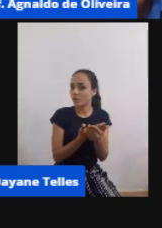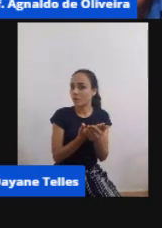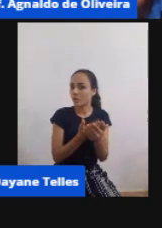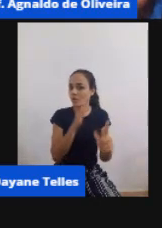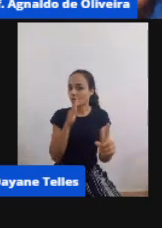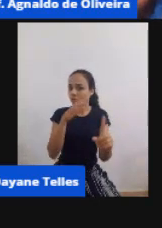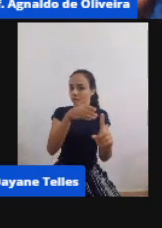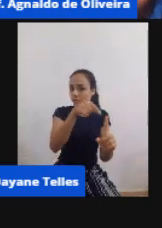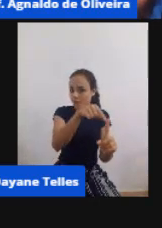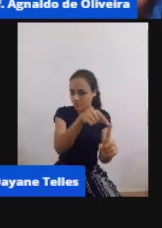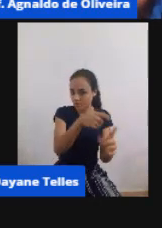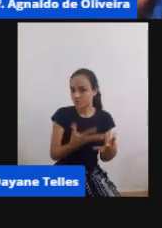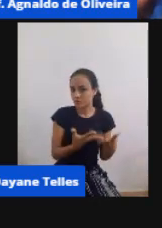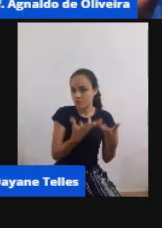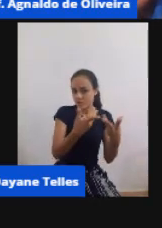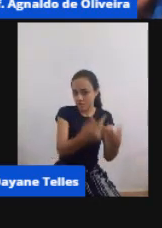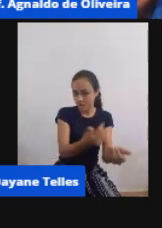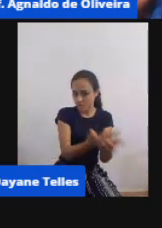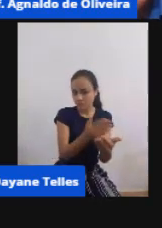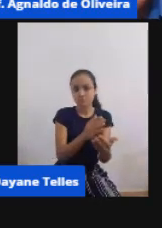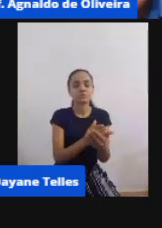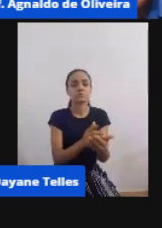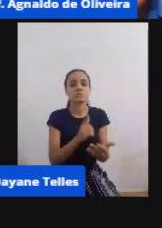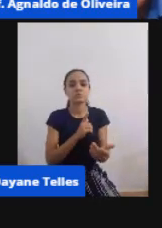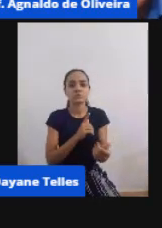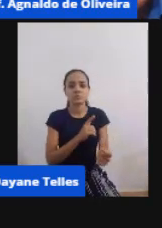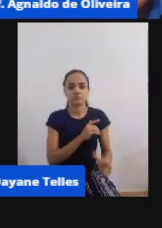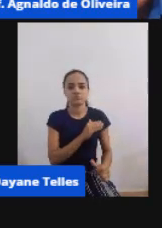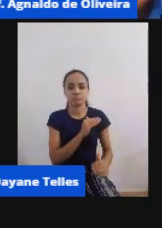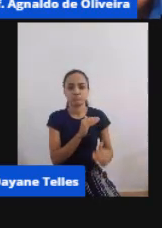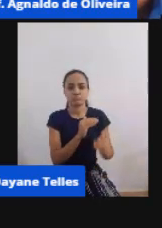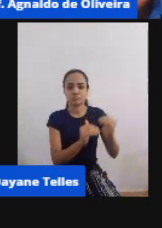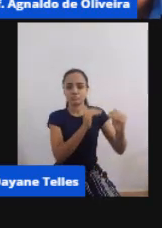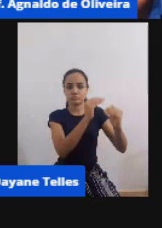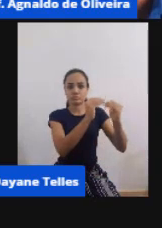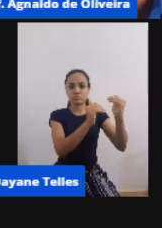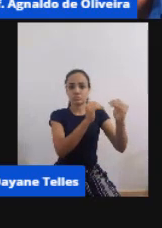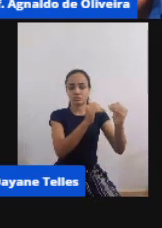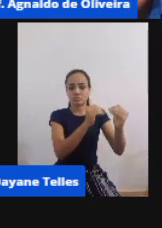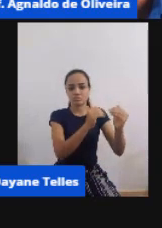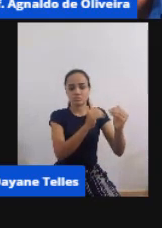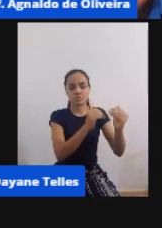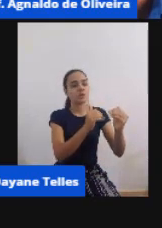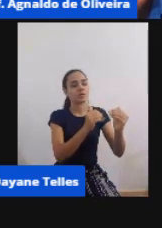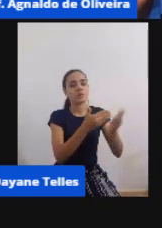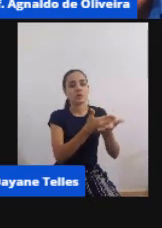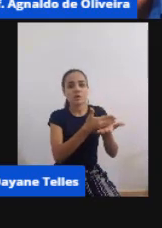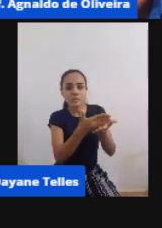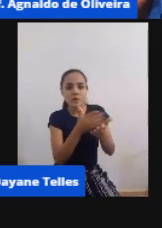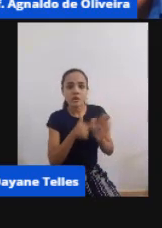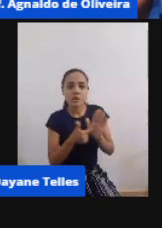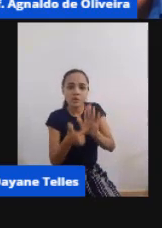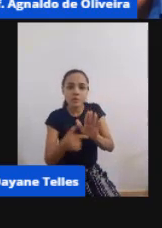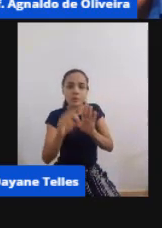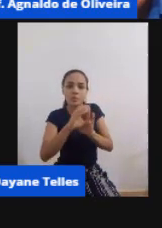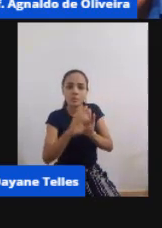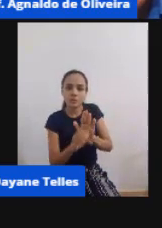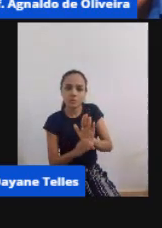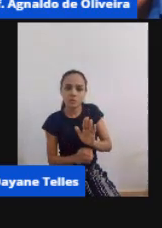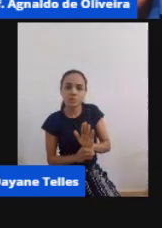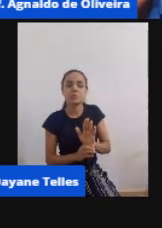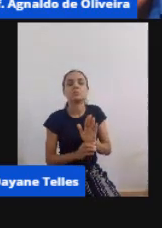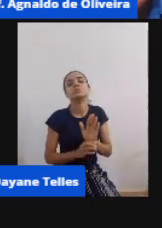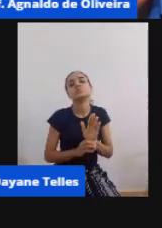habilidade serão desenvolvidas a partir da apresentação do conteúdo presente no caderno base em